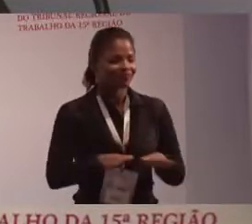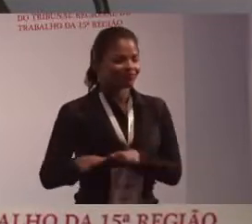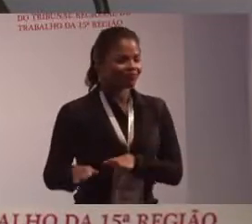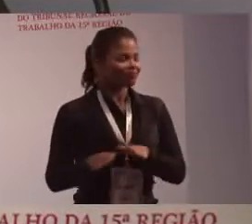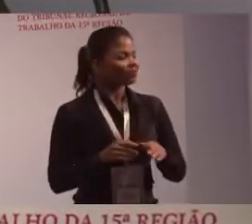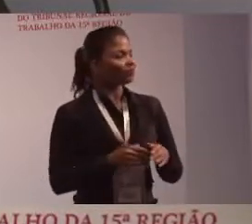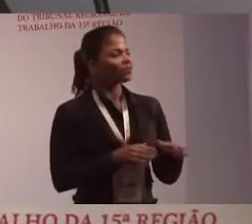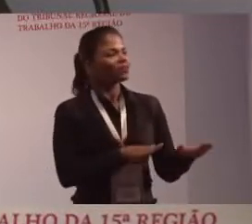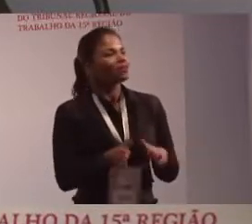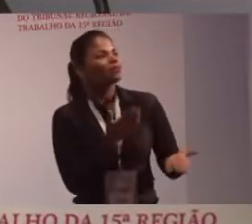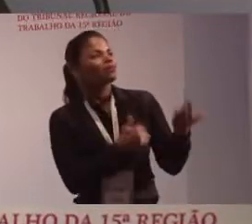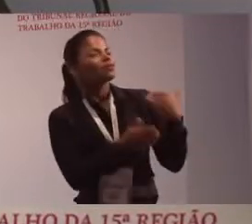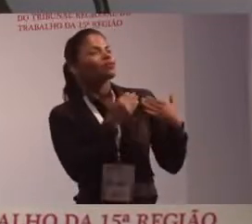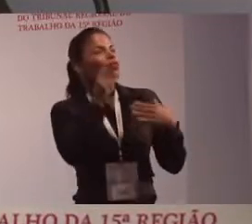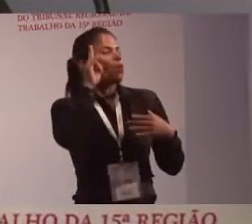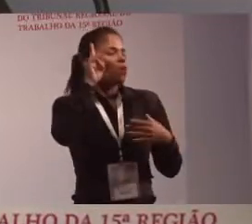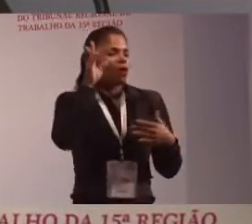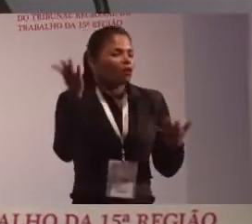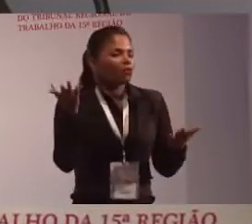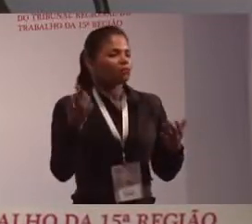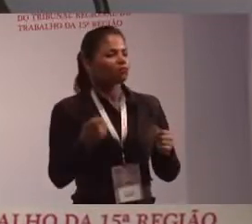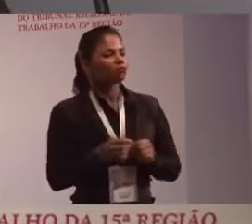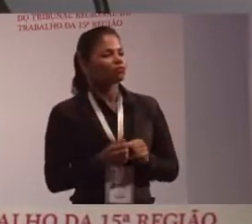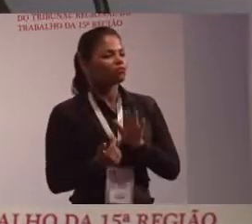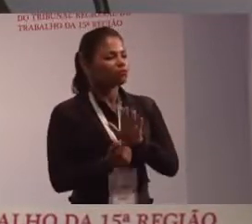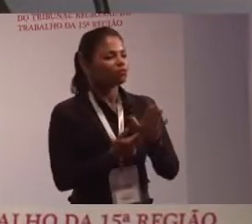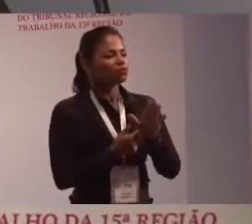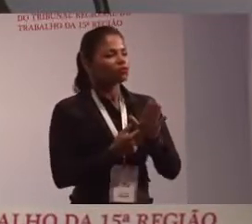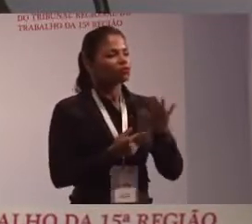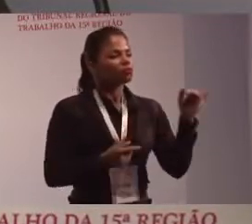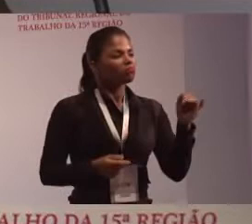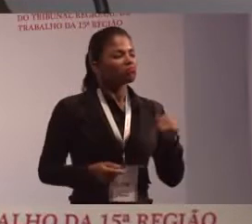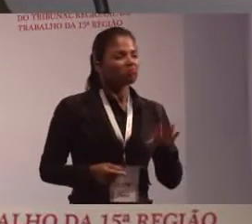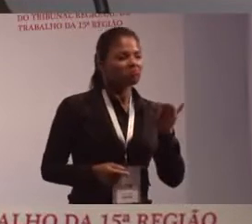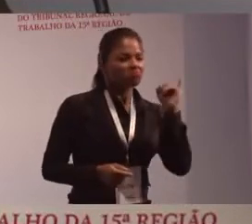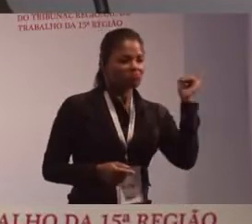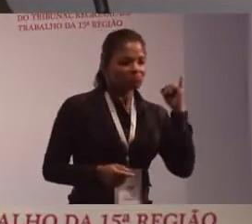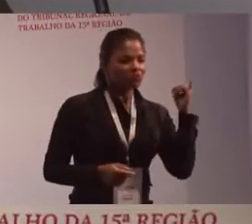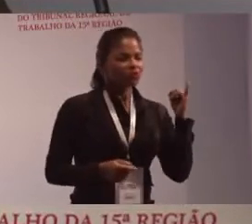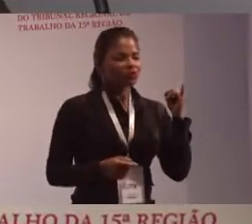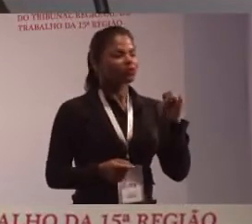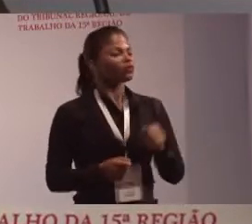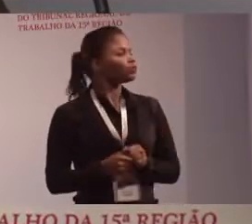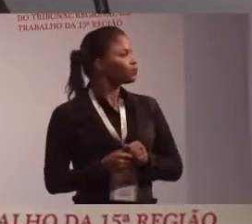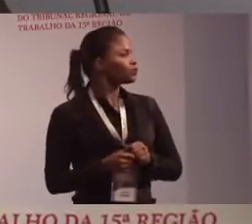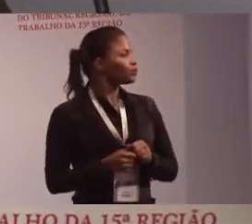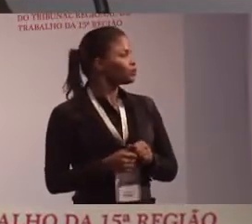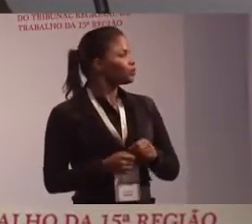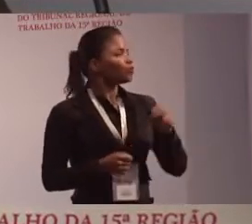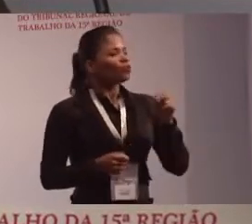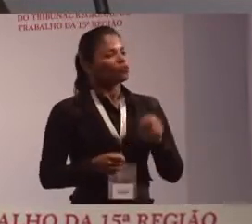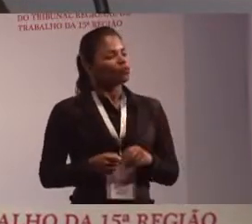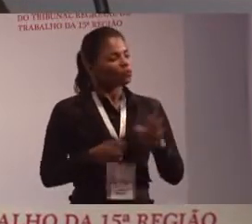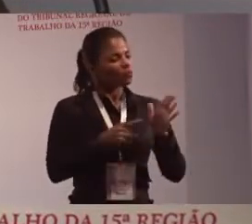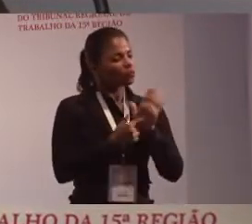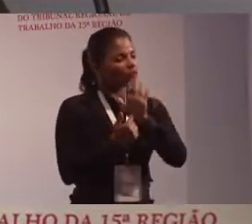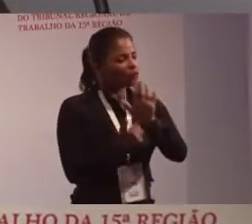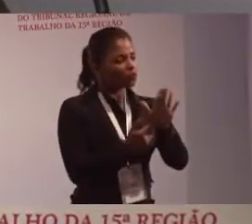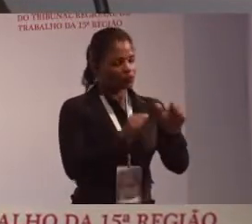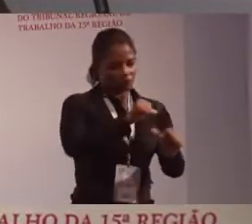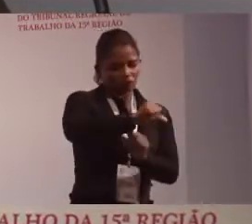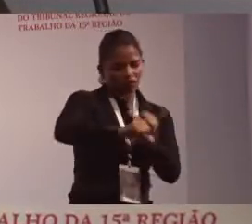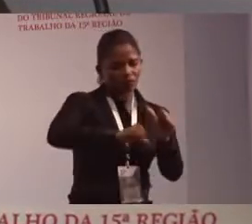ou a semana passada, não me recordo agora, saiu uma matéria bastante interessante no site do UOL, que faz um mapeamento das